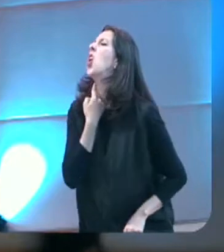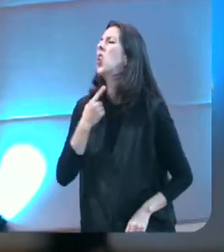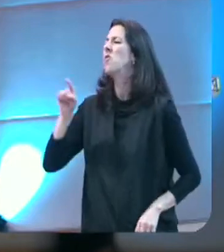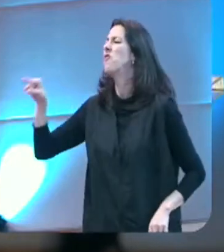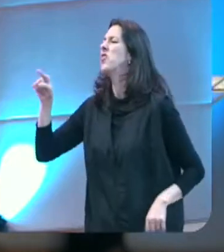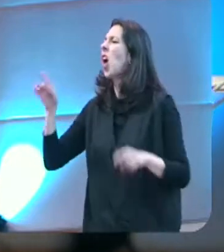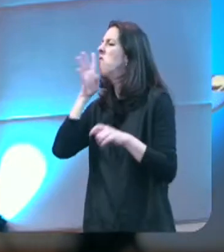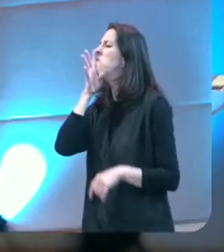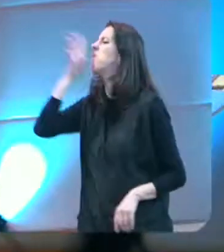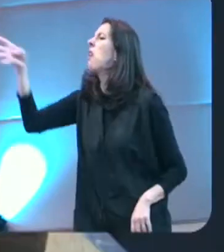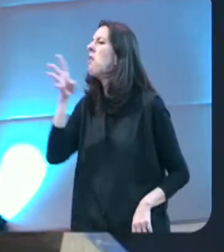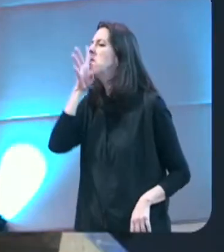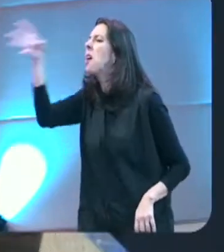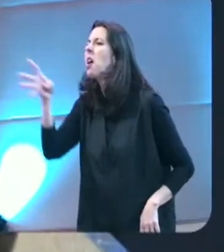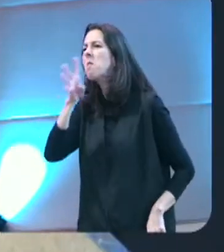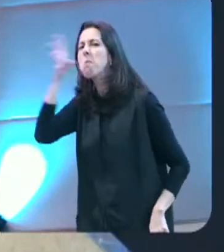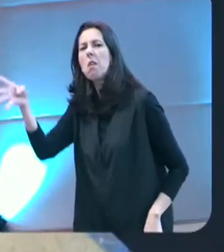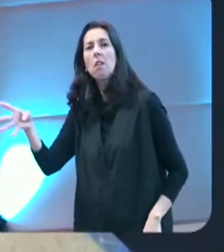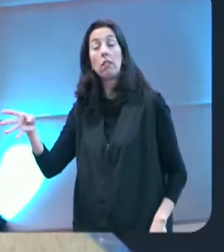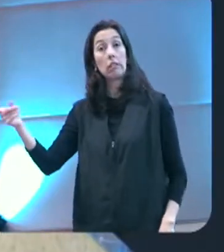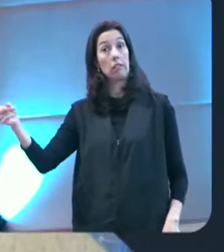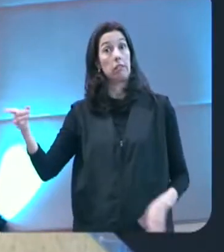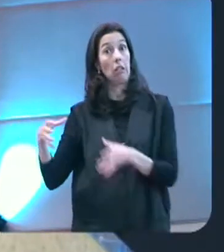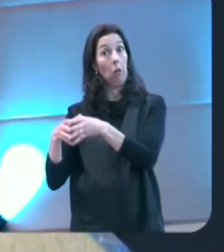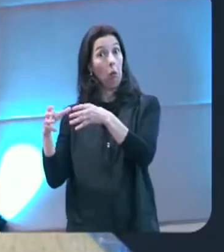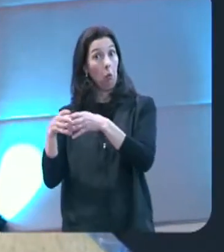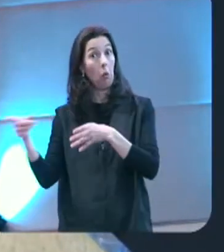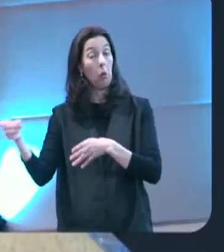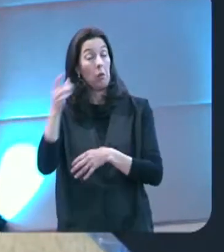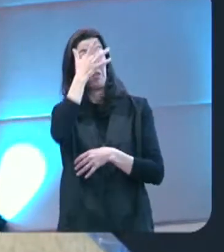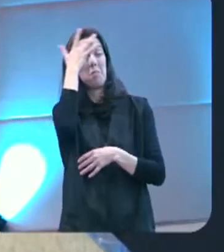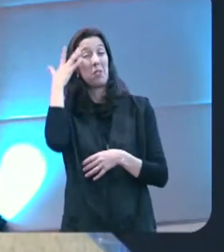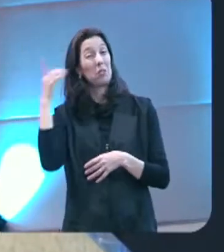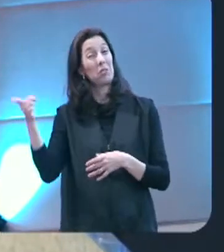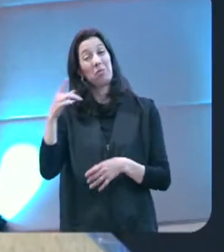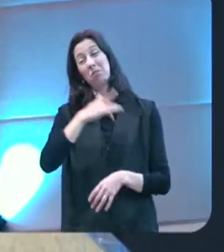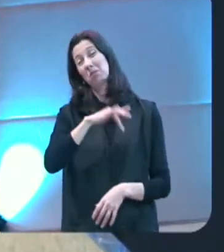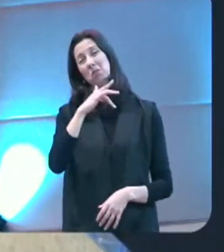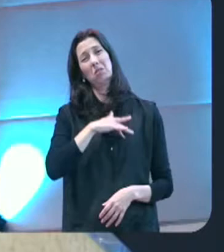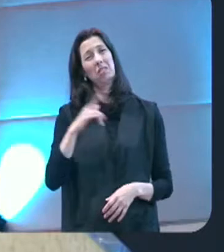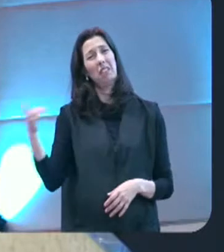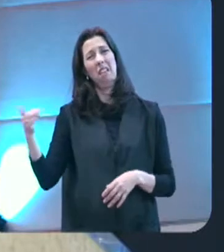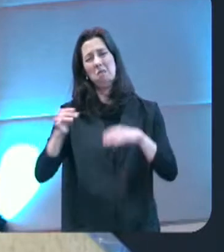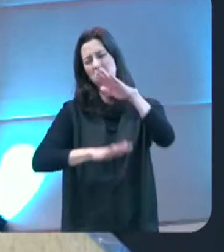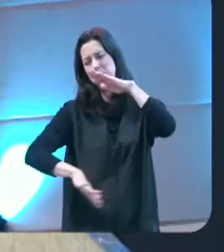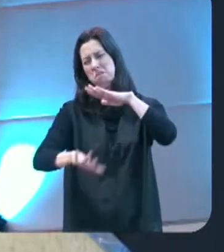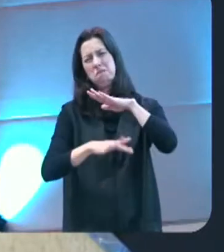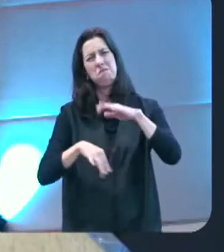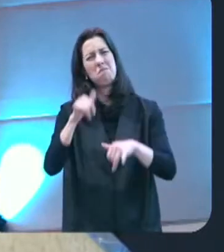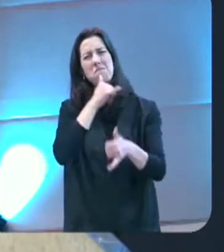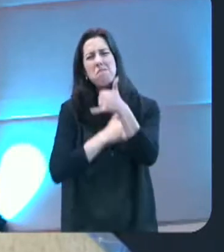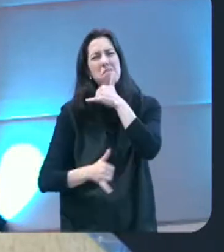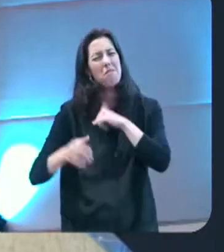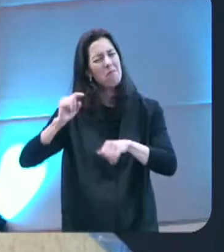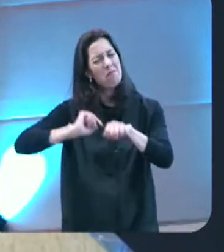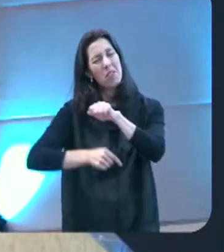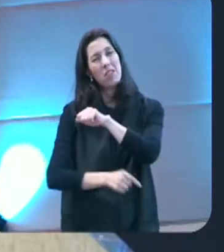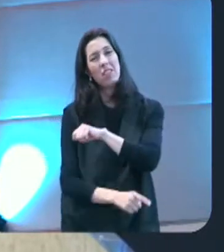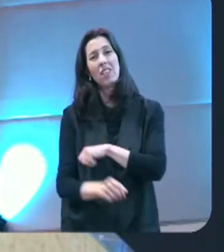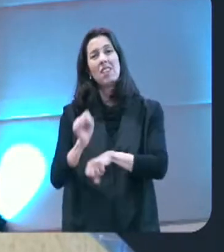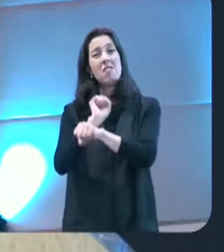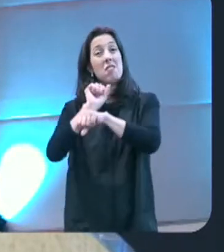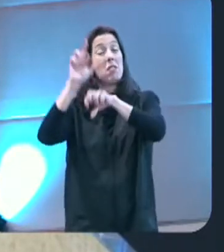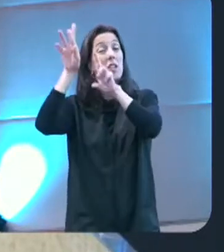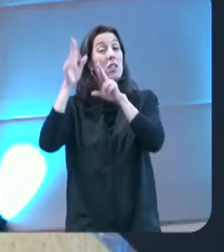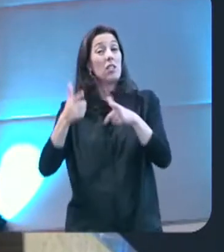pudessem passar. Então, estes homens eram uns desgraçados, eram uns infelizes, pessoas sem